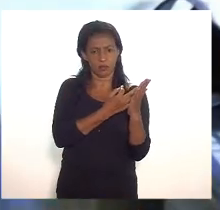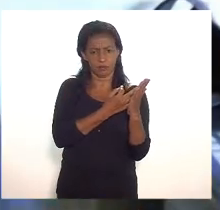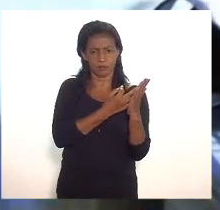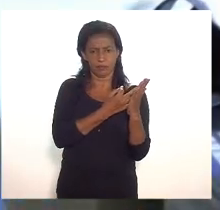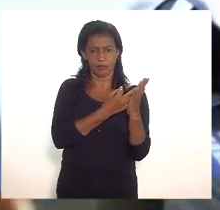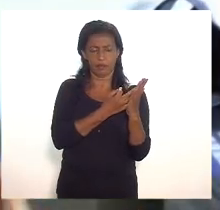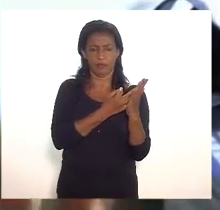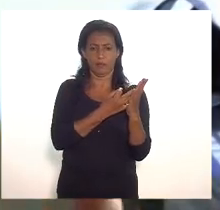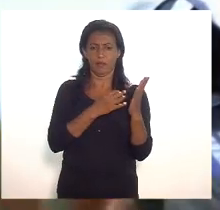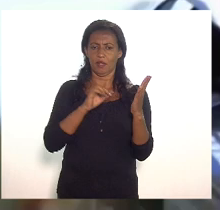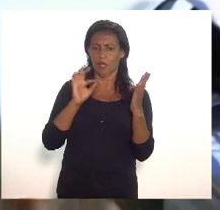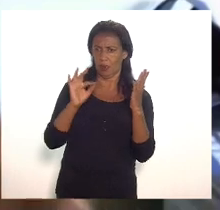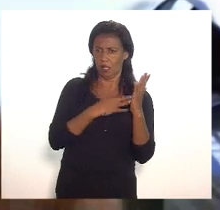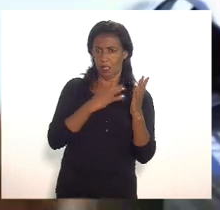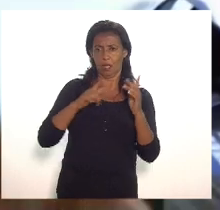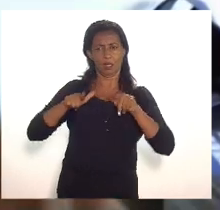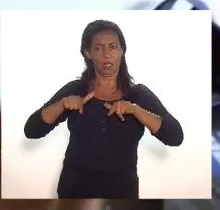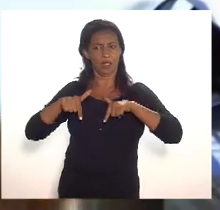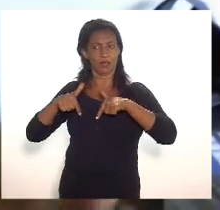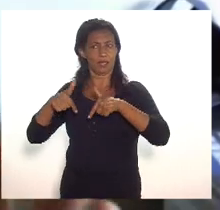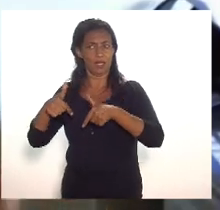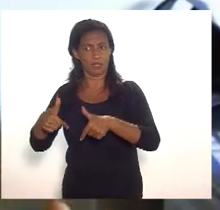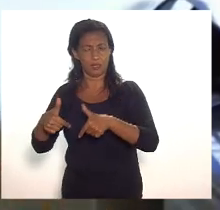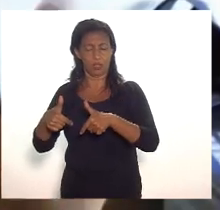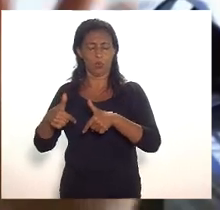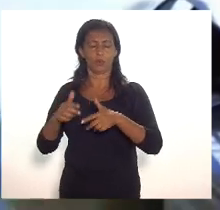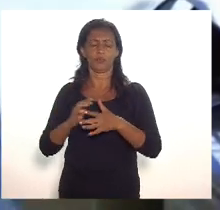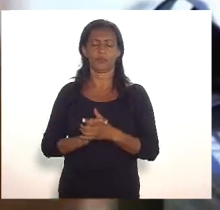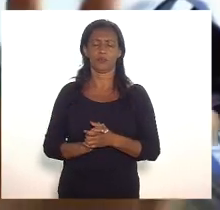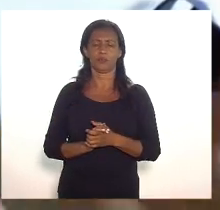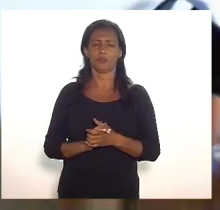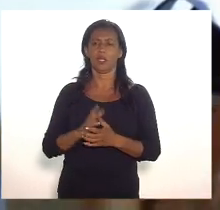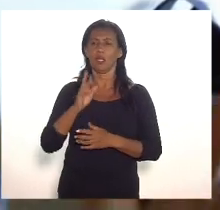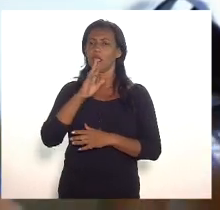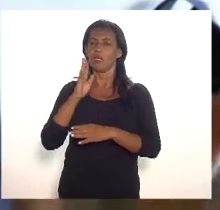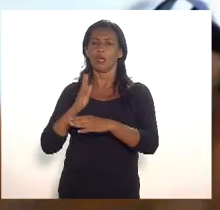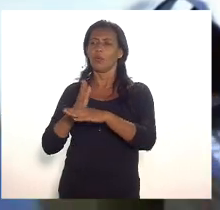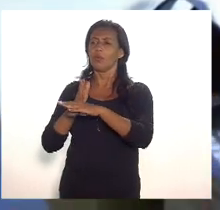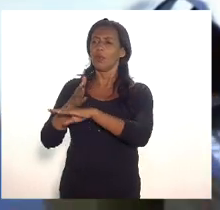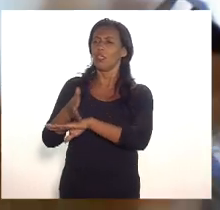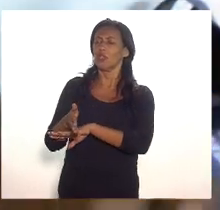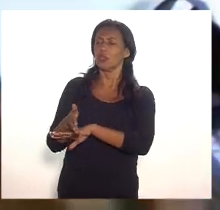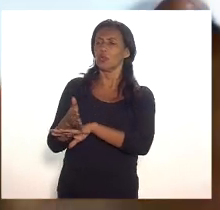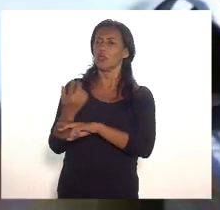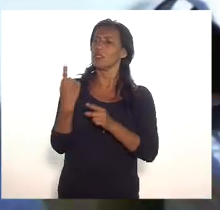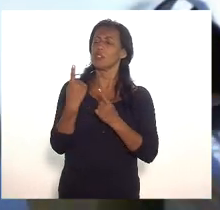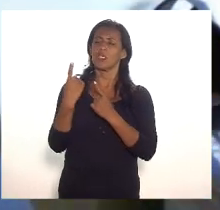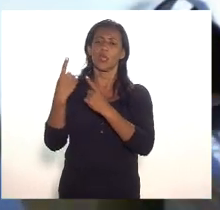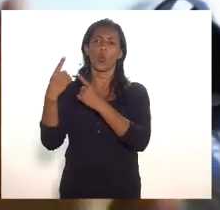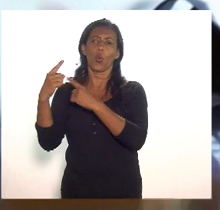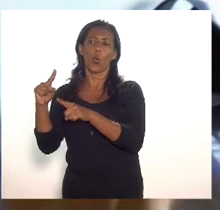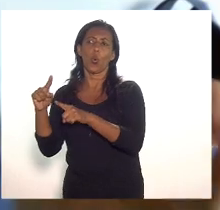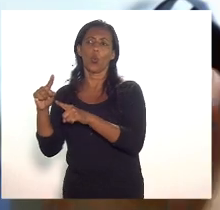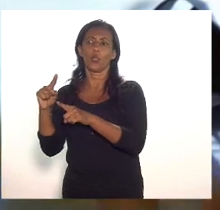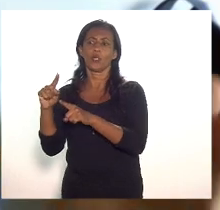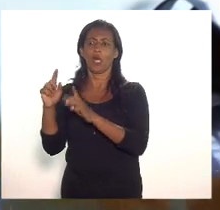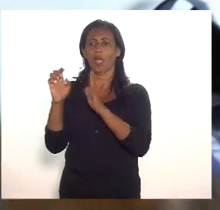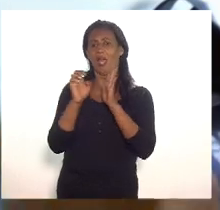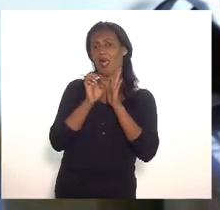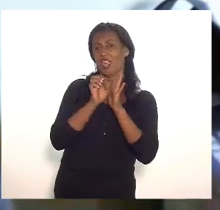essa ação direta de inconstitucionalidade não entrou no mérito de ser contra ou a favor a edital